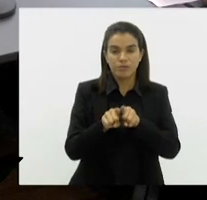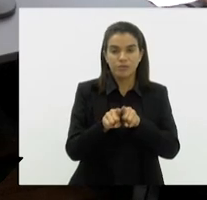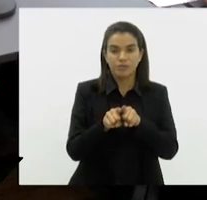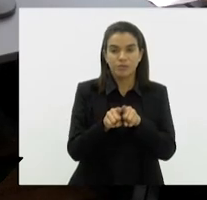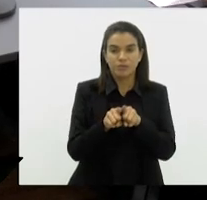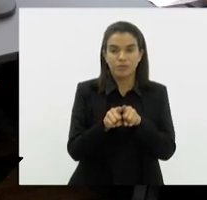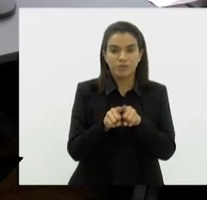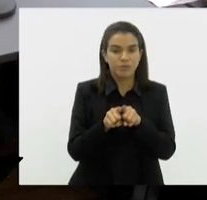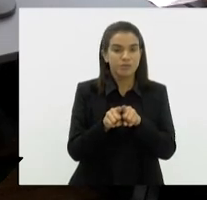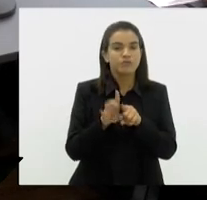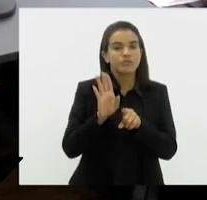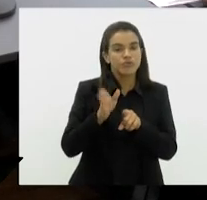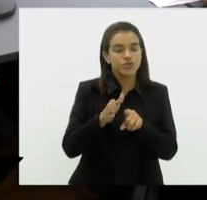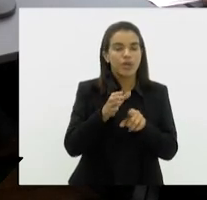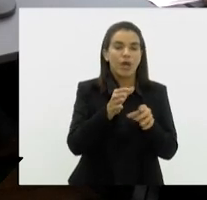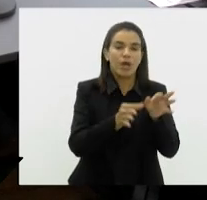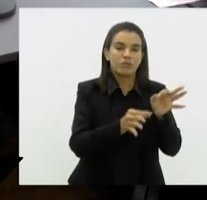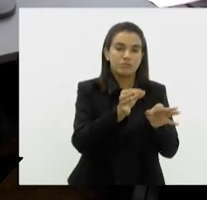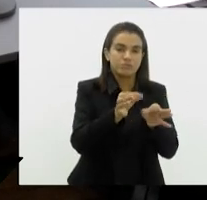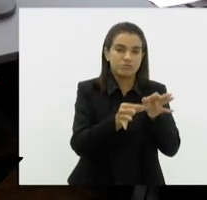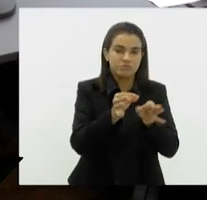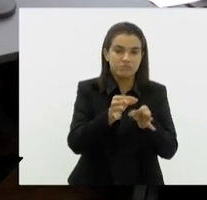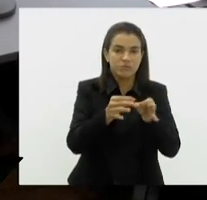Está tudo tramitando.